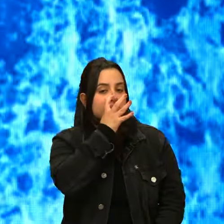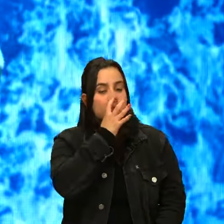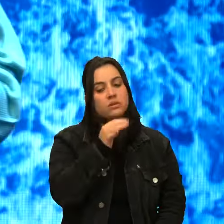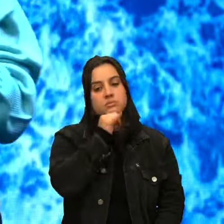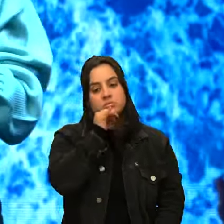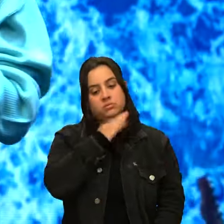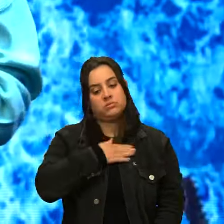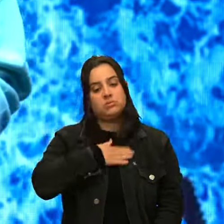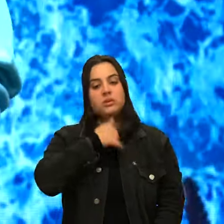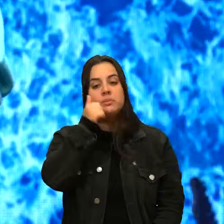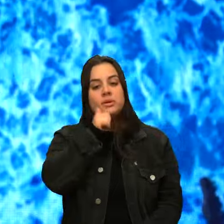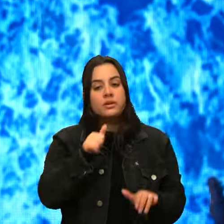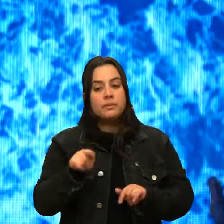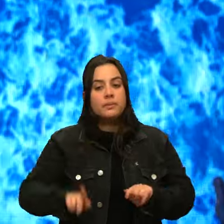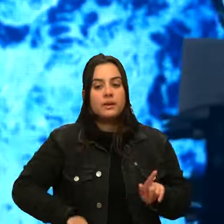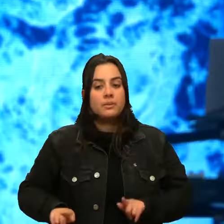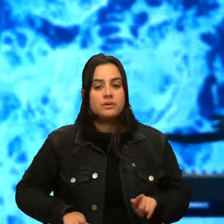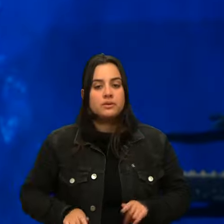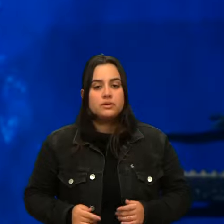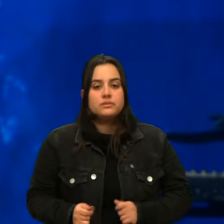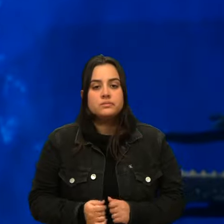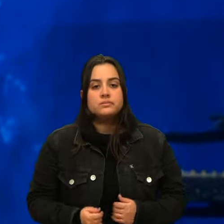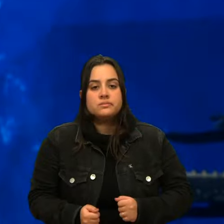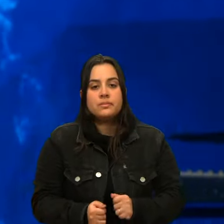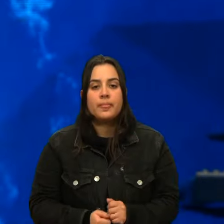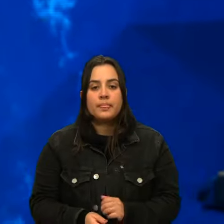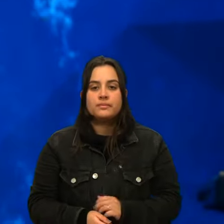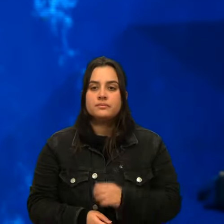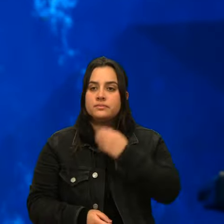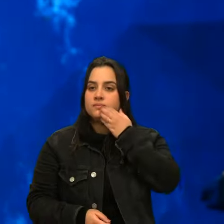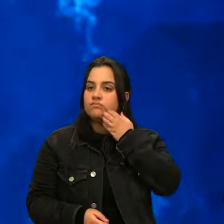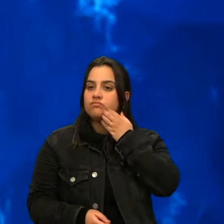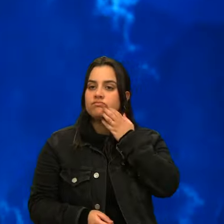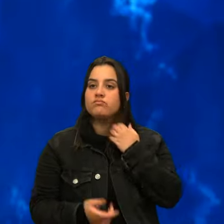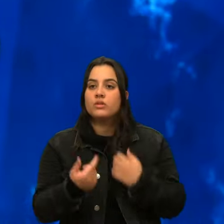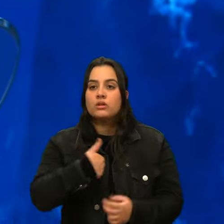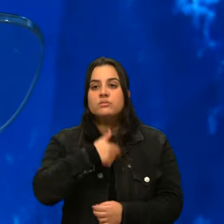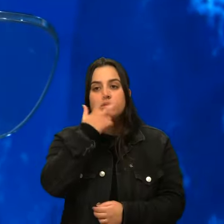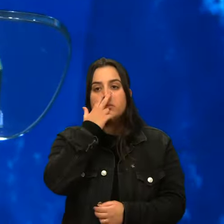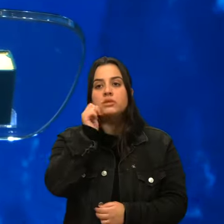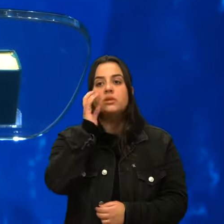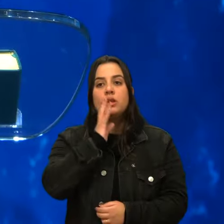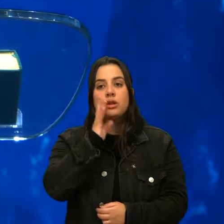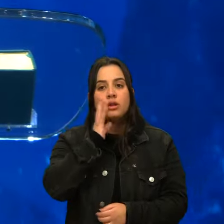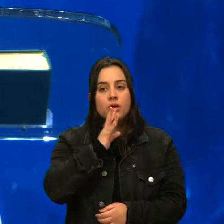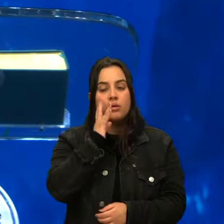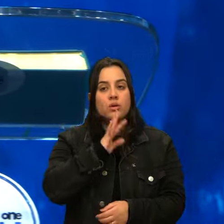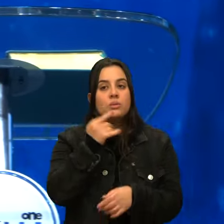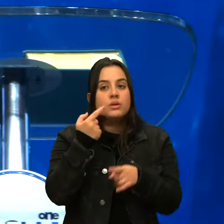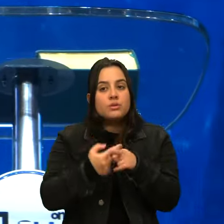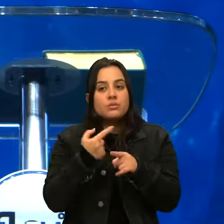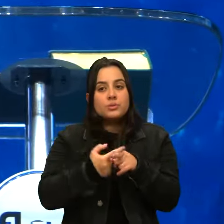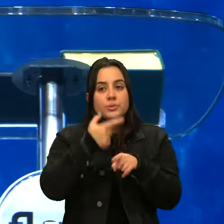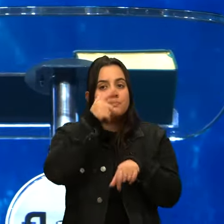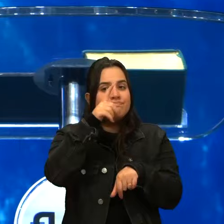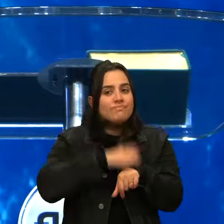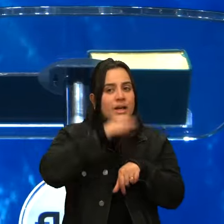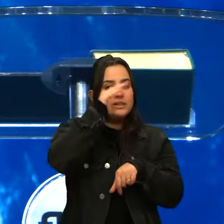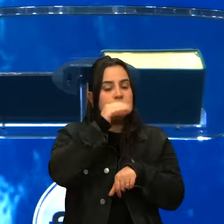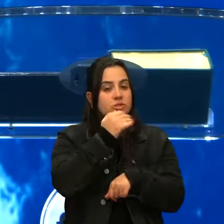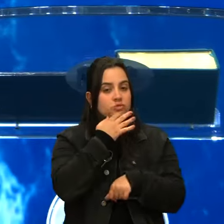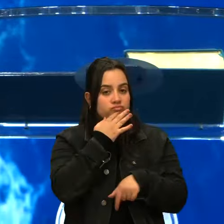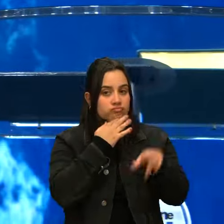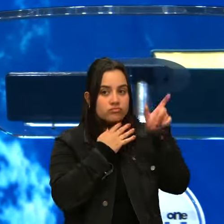prima, né? E eu acho muito interessante porque quanto mais a gente conhece alguém, mais a gente conhece